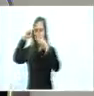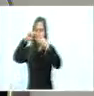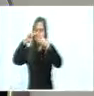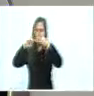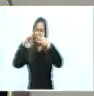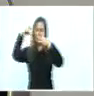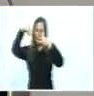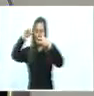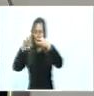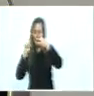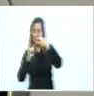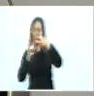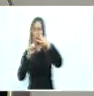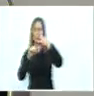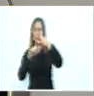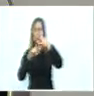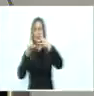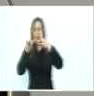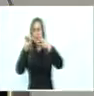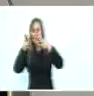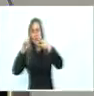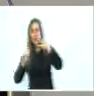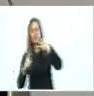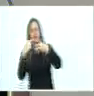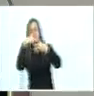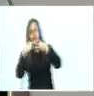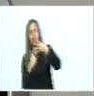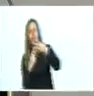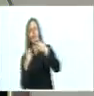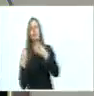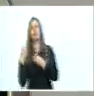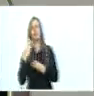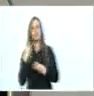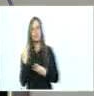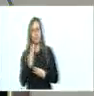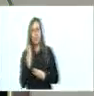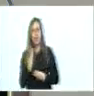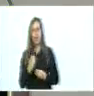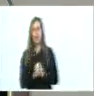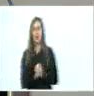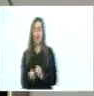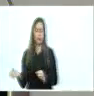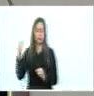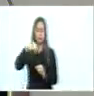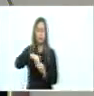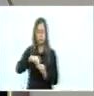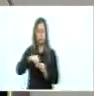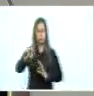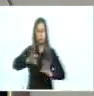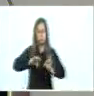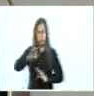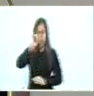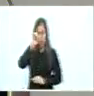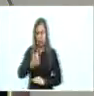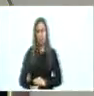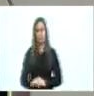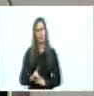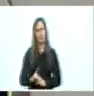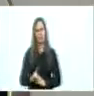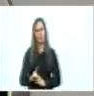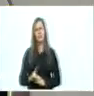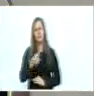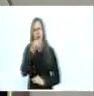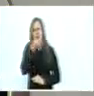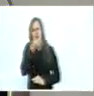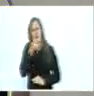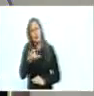Lenner, como representantes da Câmara, dentro do contexto da comissão do plano diretor, né? Eu acho que a gente vai estar trazendo uma